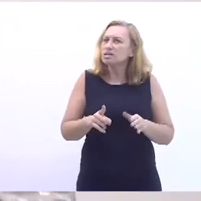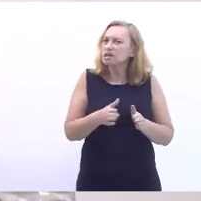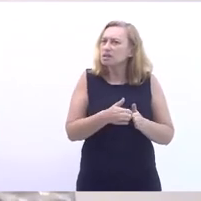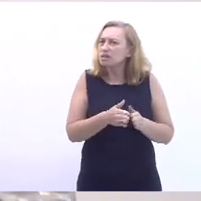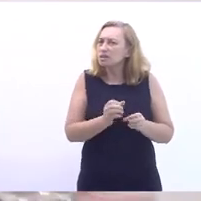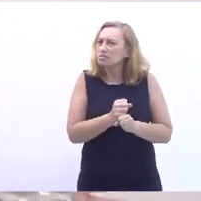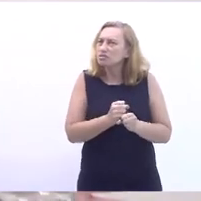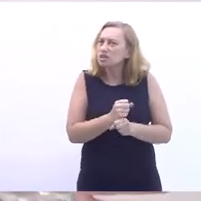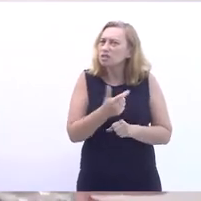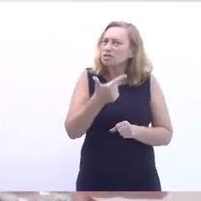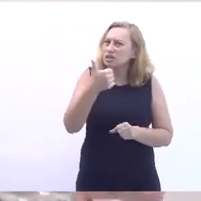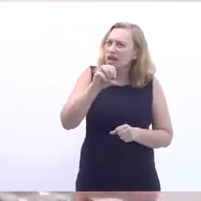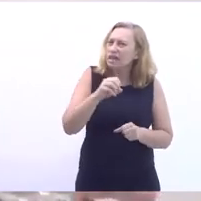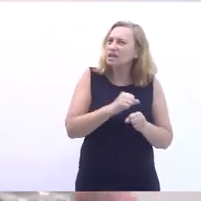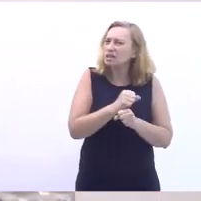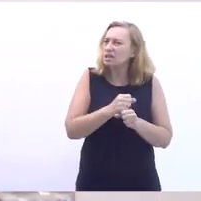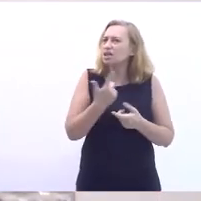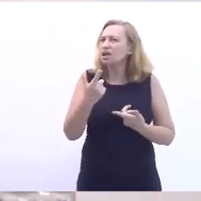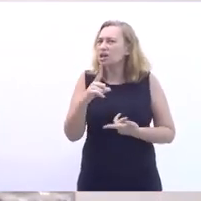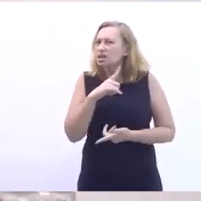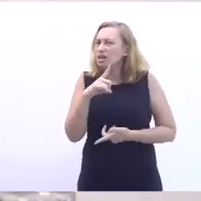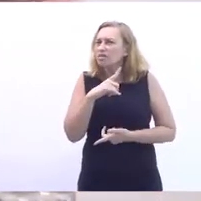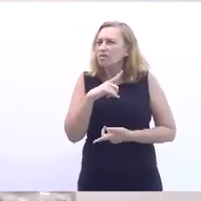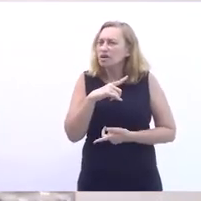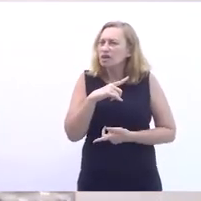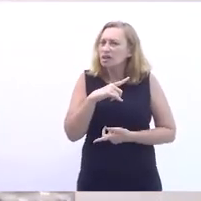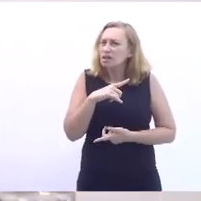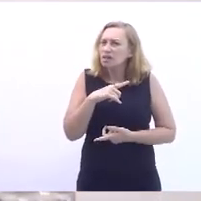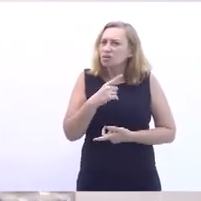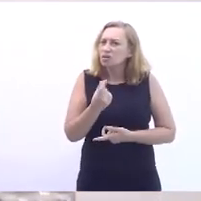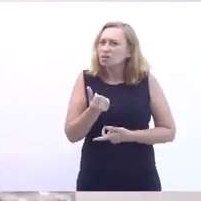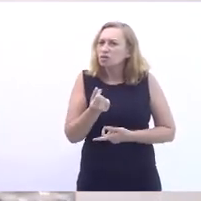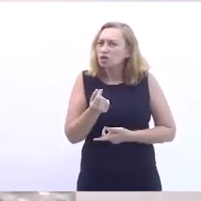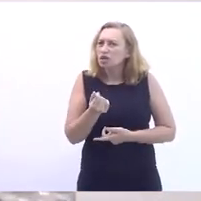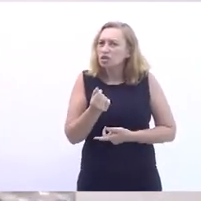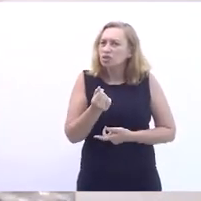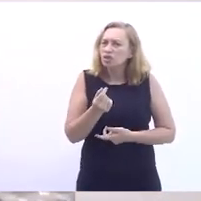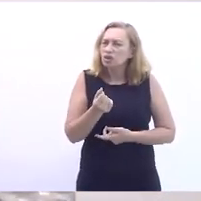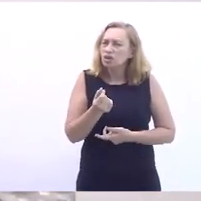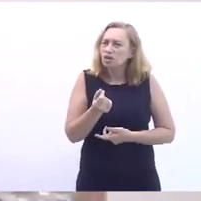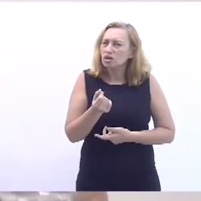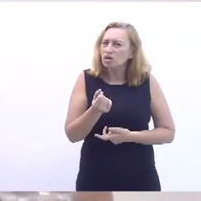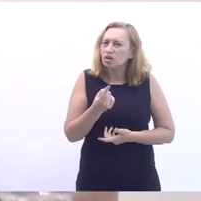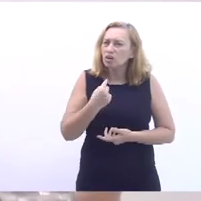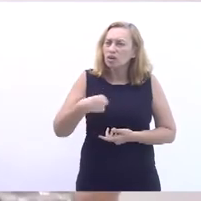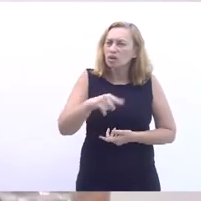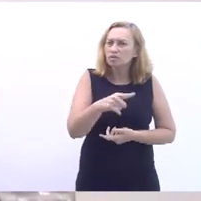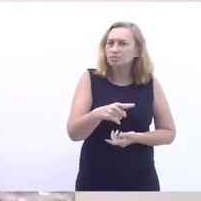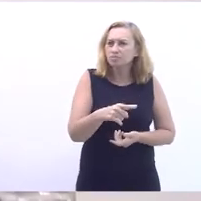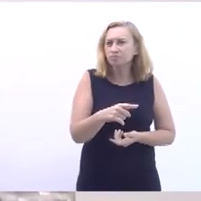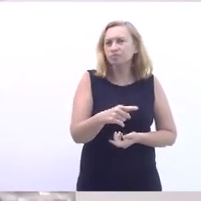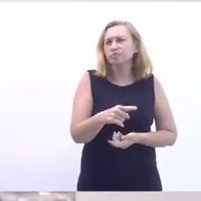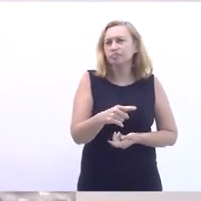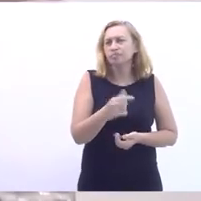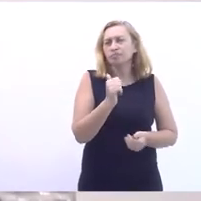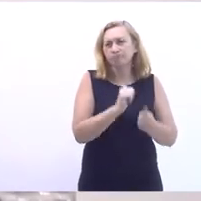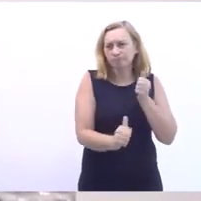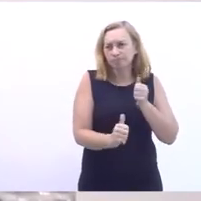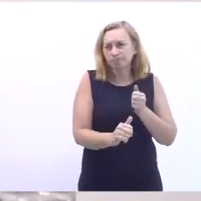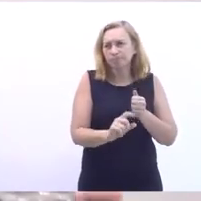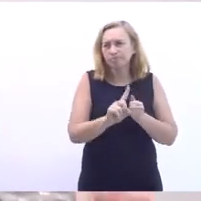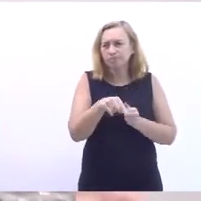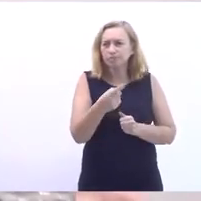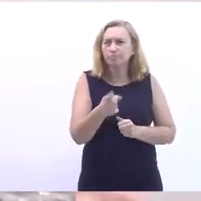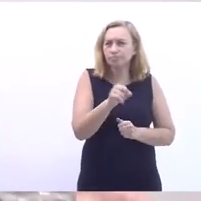uns dez anos aí a gente teve a grana da jogatina indo para o esporte e depois de beleza